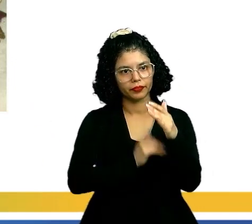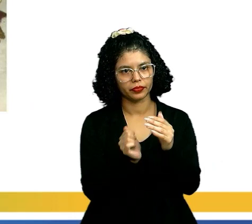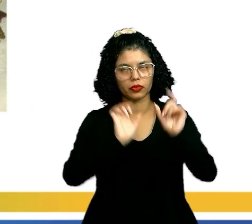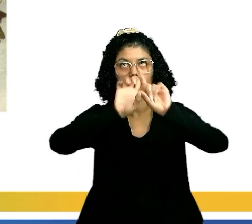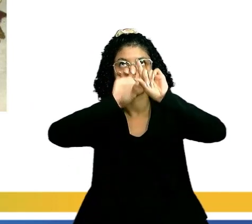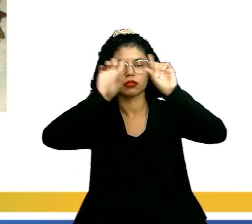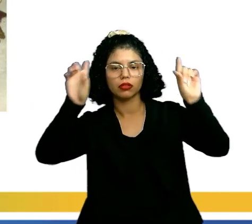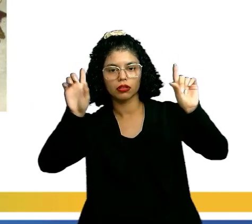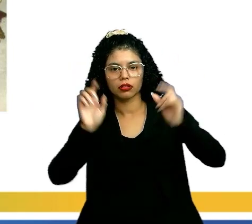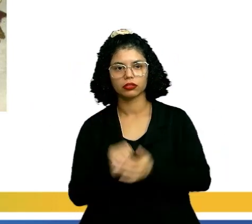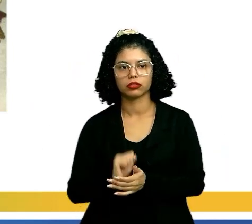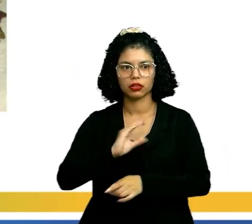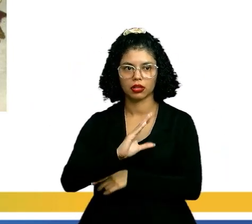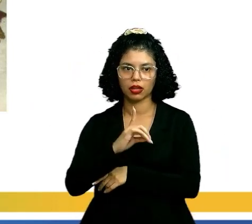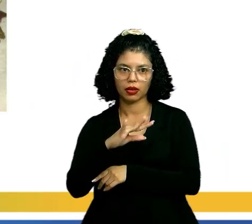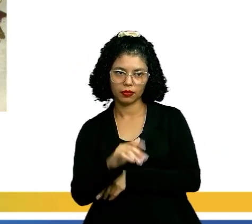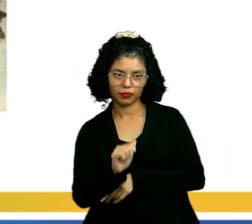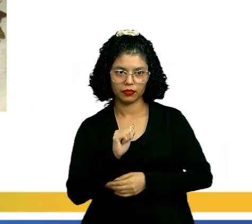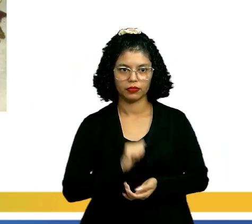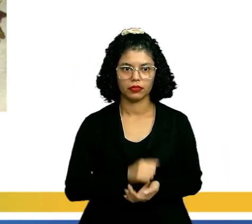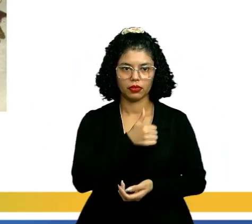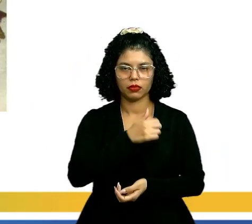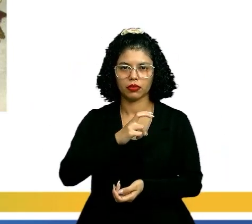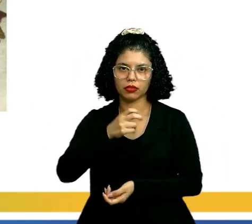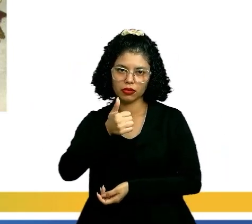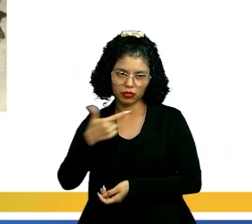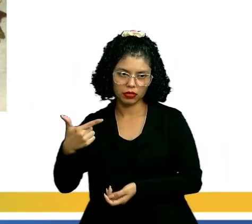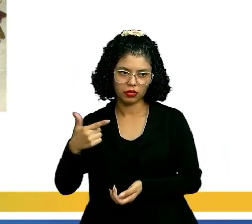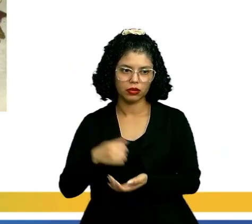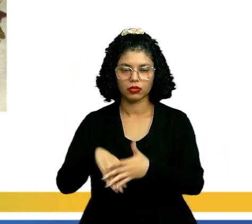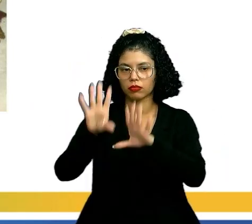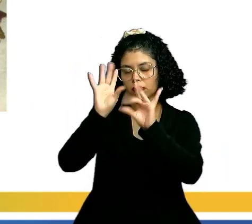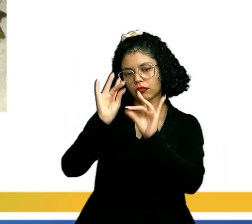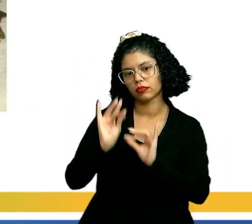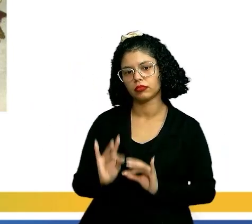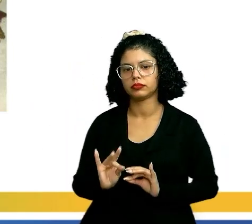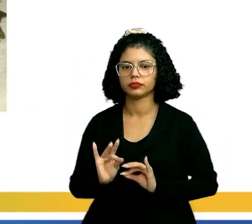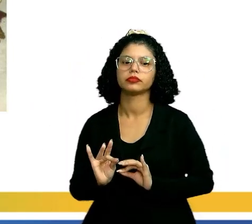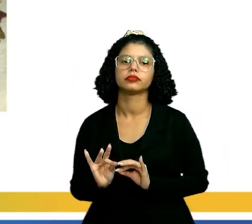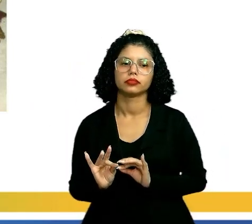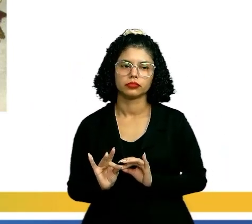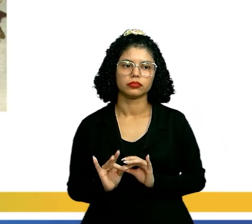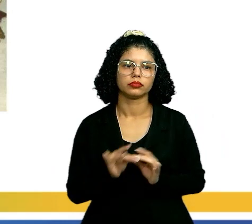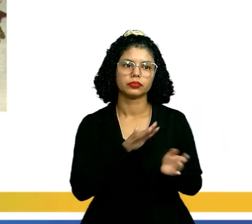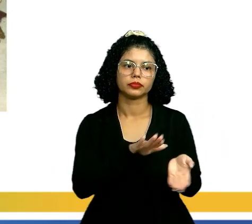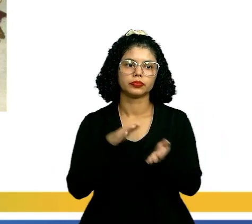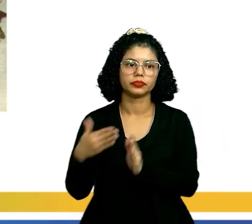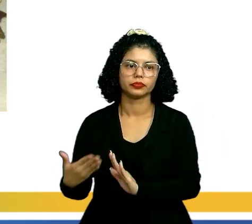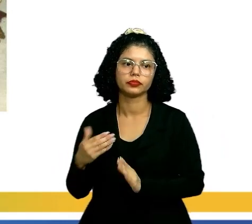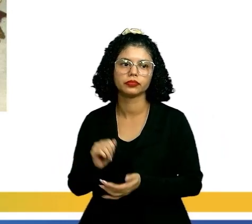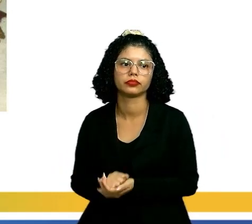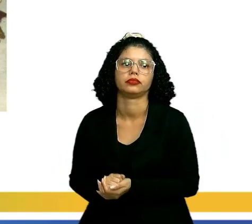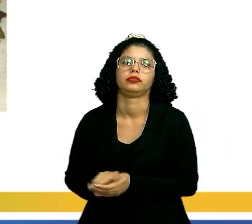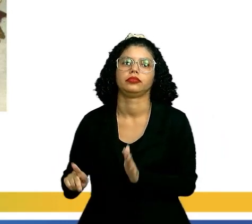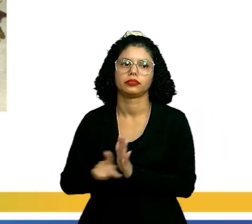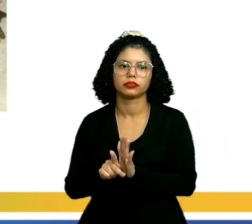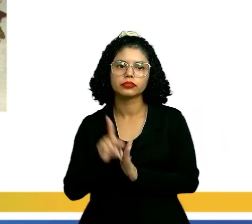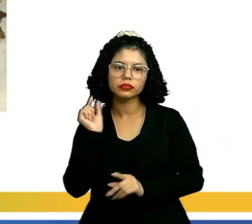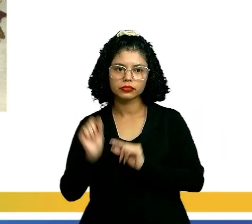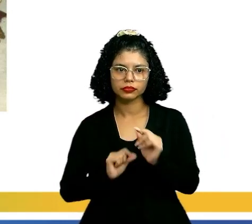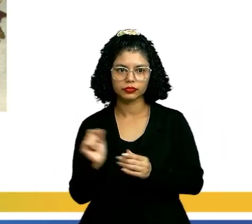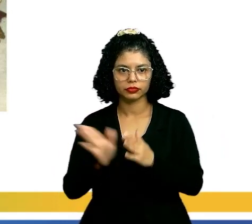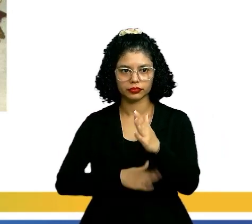o teto da Capela Sistina em 1512, e um destaque, uma das partes da Capela Sistina,